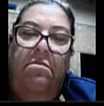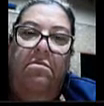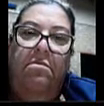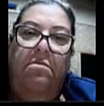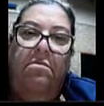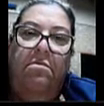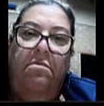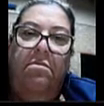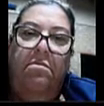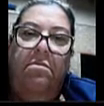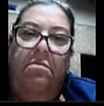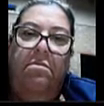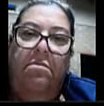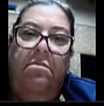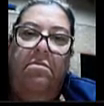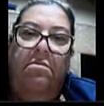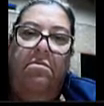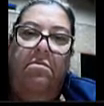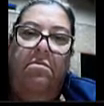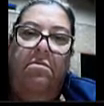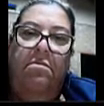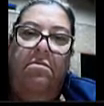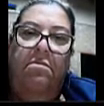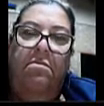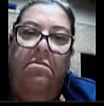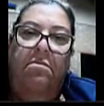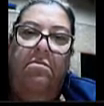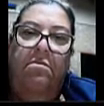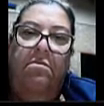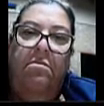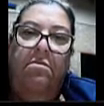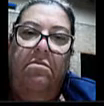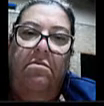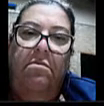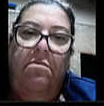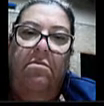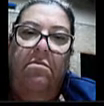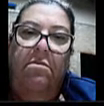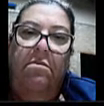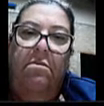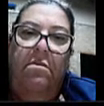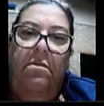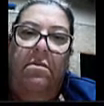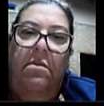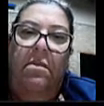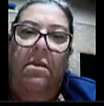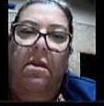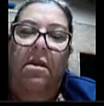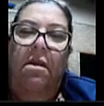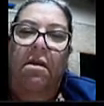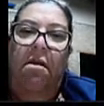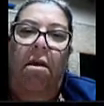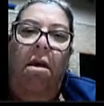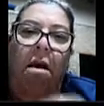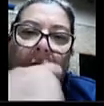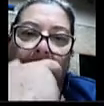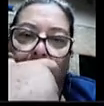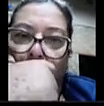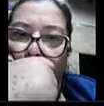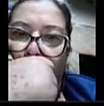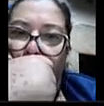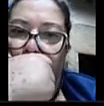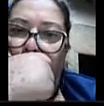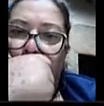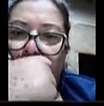trabalho talvez seja esse dentro da escola. Em relação às questões de aspectos de psicoeducação, a primeira parte, né, que talvez a gente